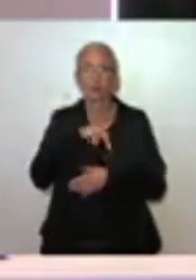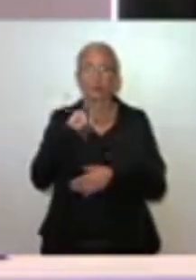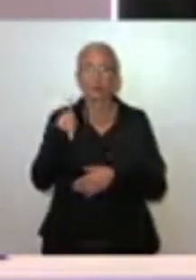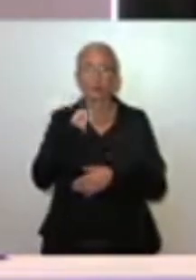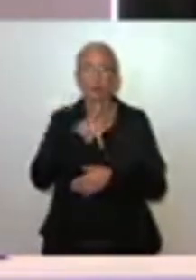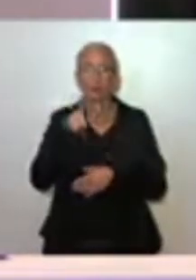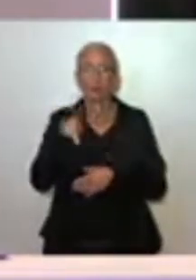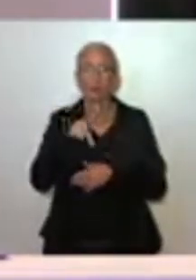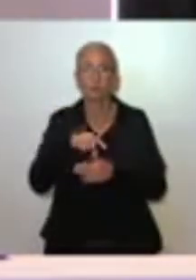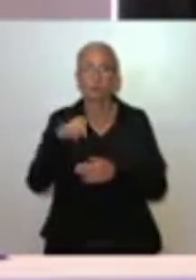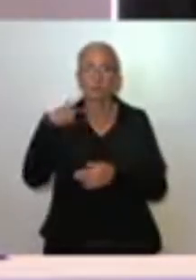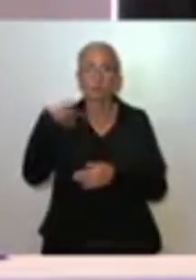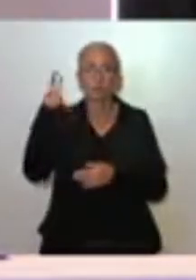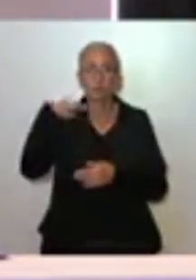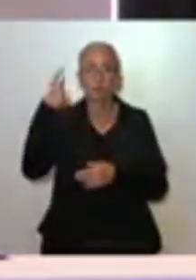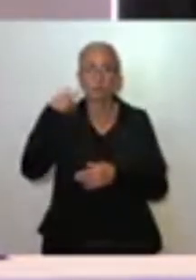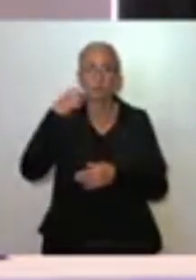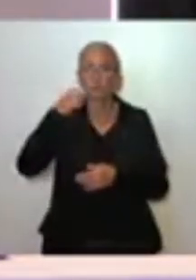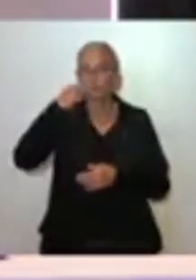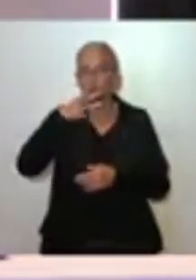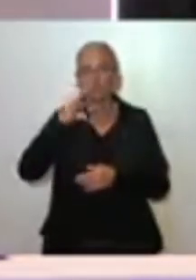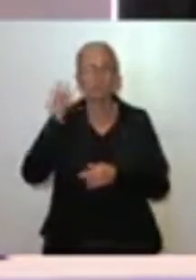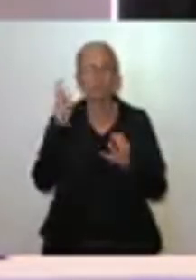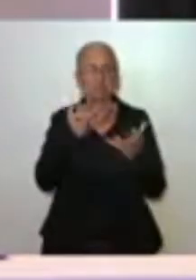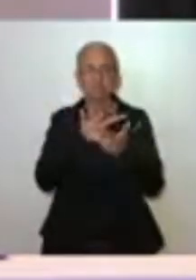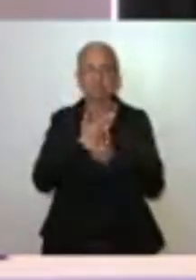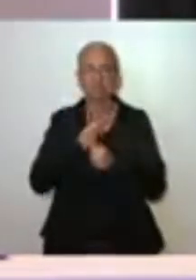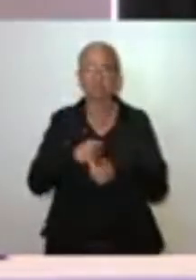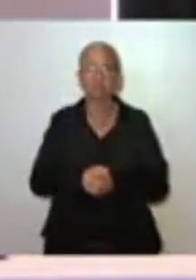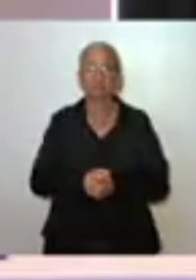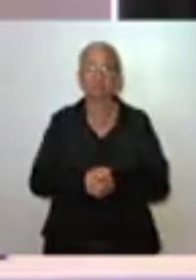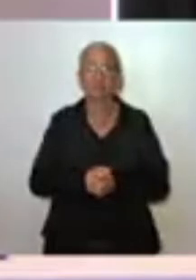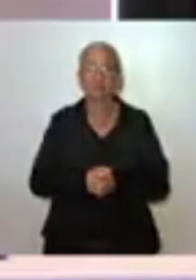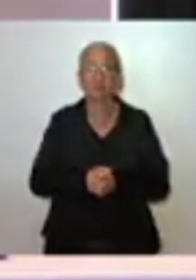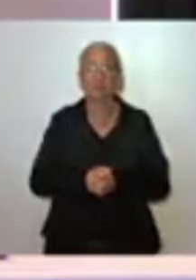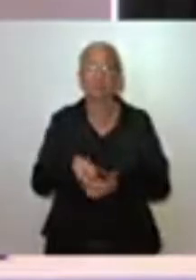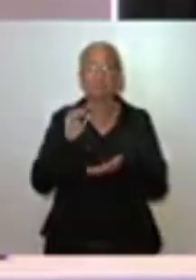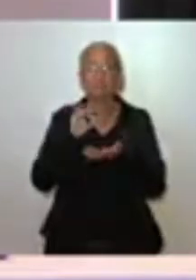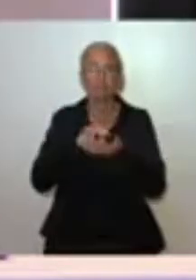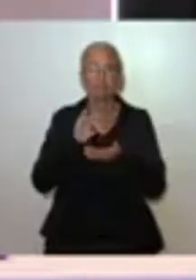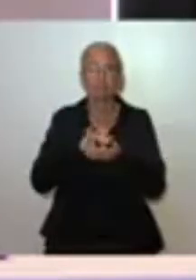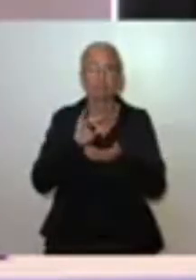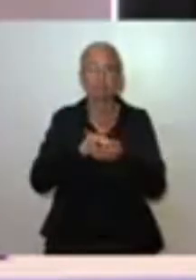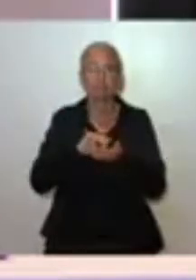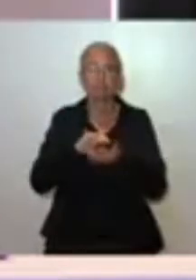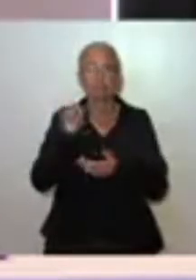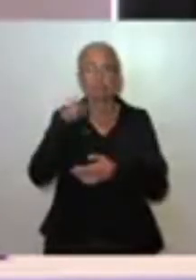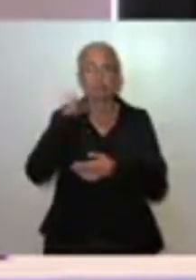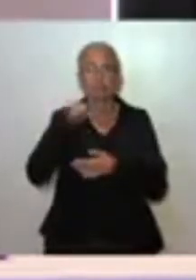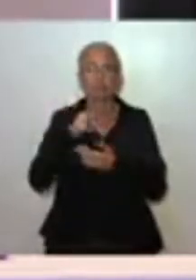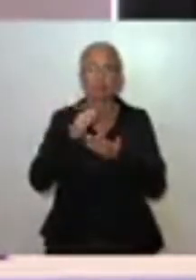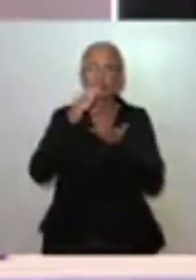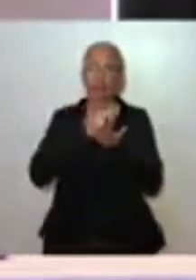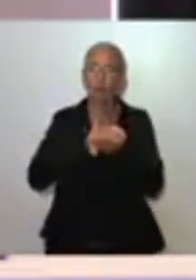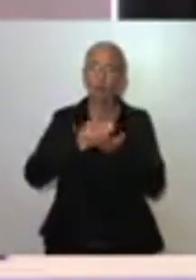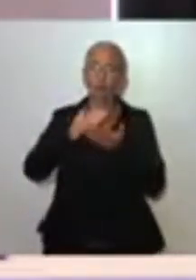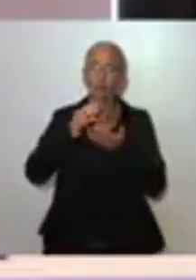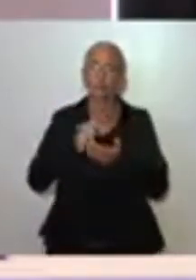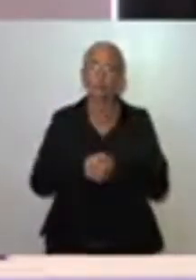um grande advogado o progressivo um amigo muito querido Mirele certamente que a gente deve começar